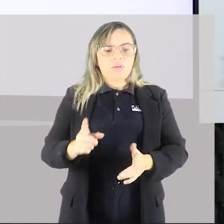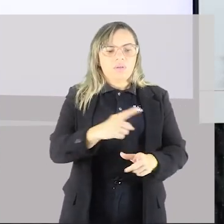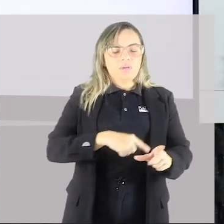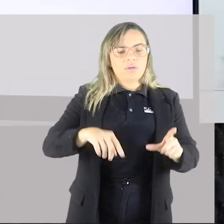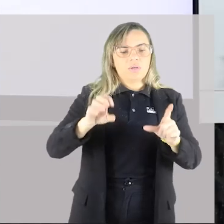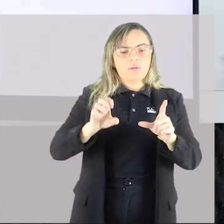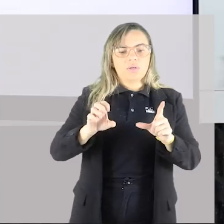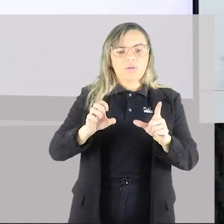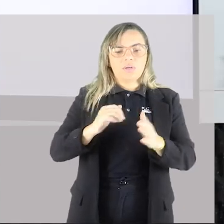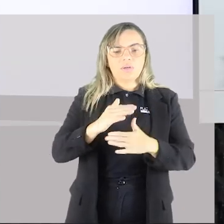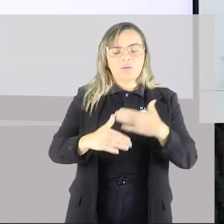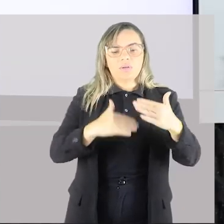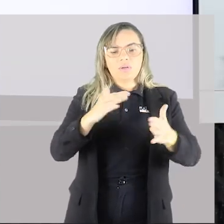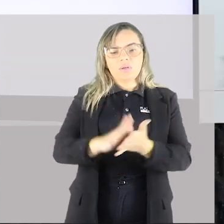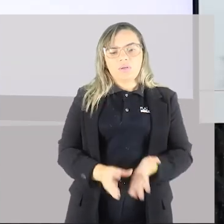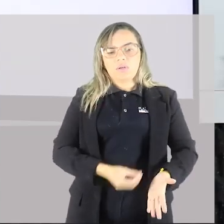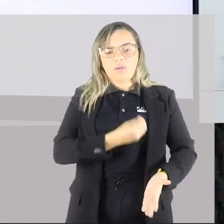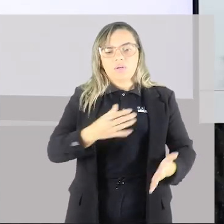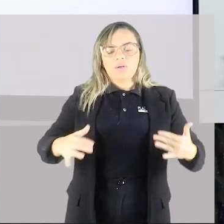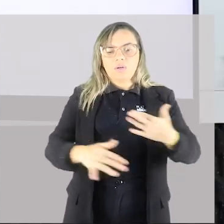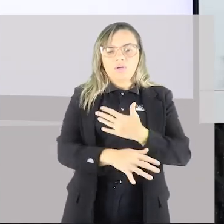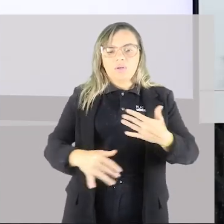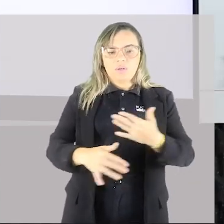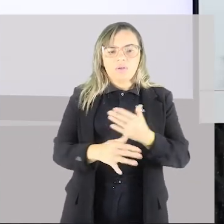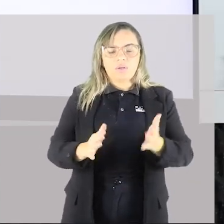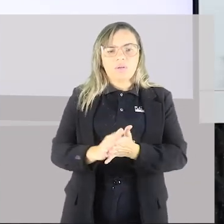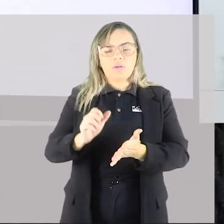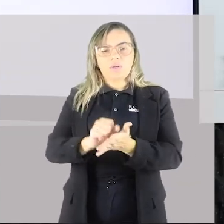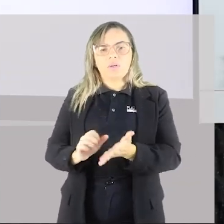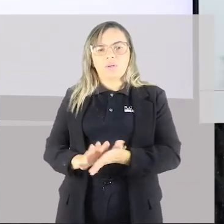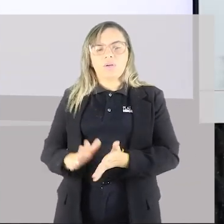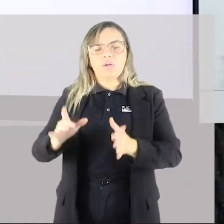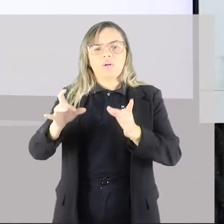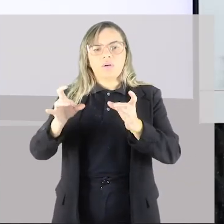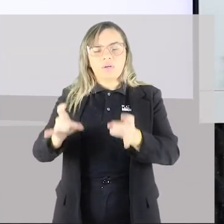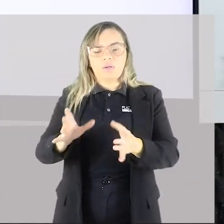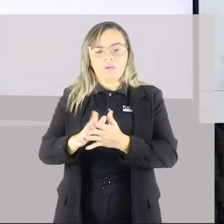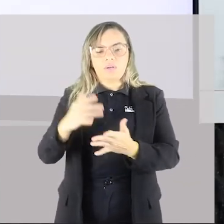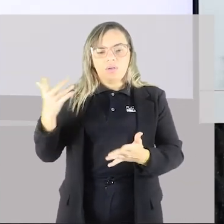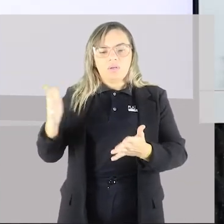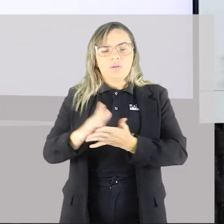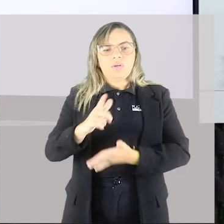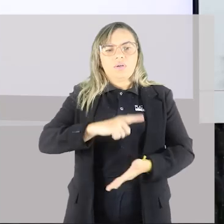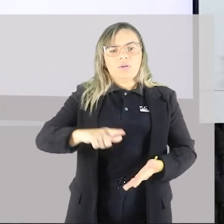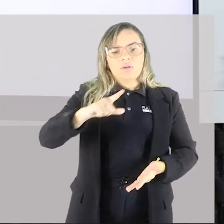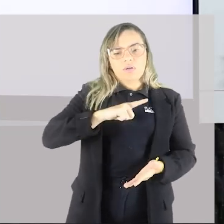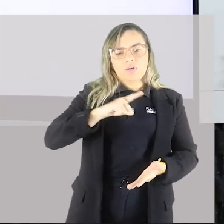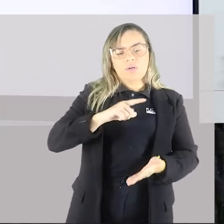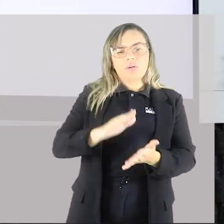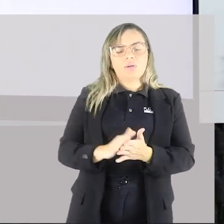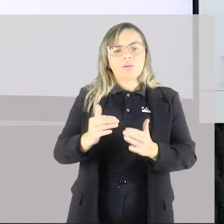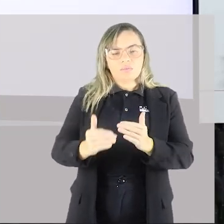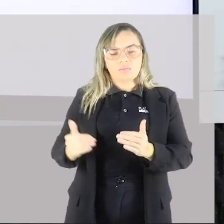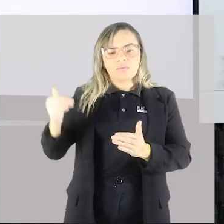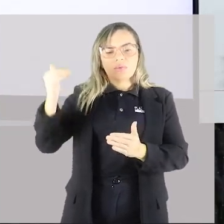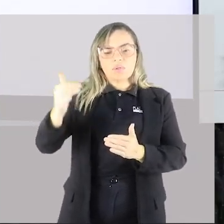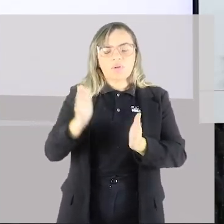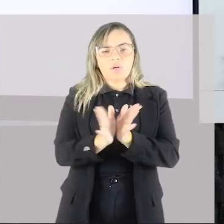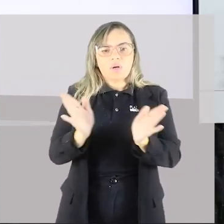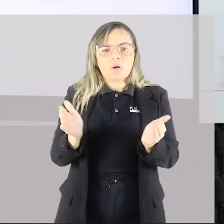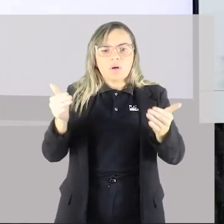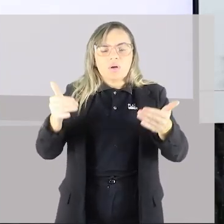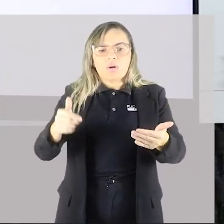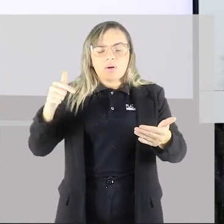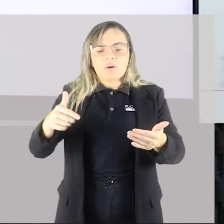desenvolvimento da vida urbana através das atividades comerciais. Bom, você tem uma atividade comercial maior que